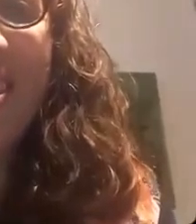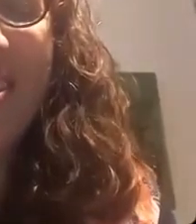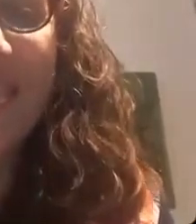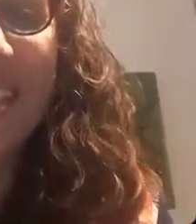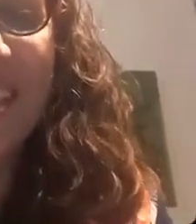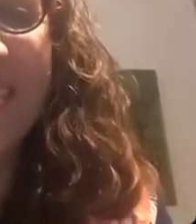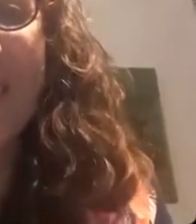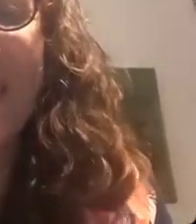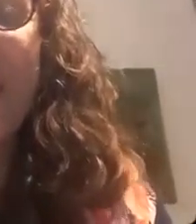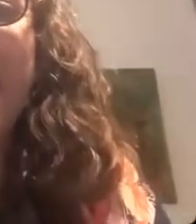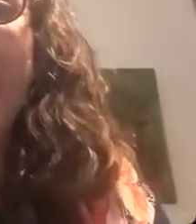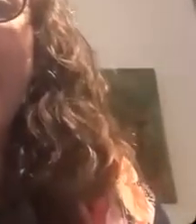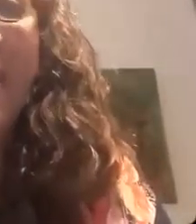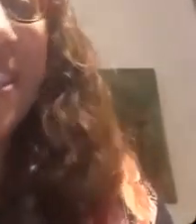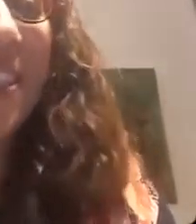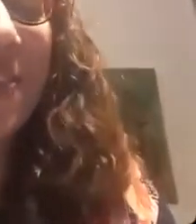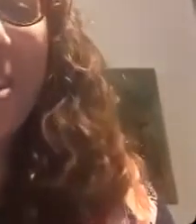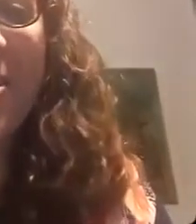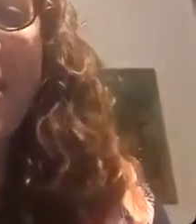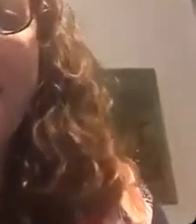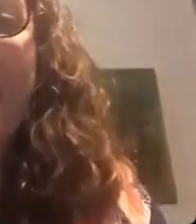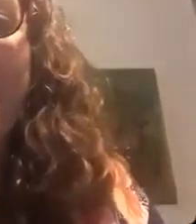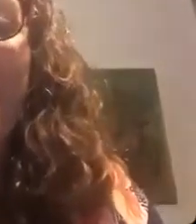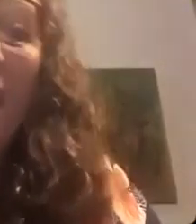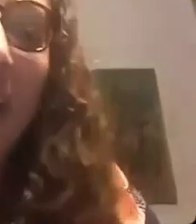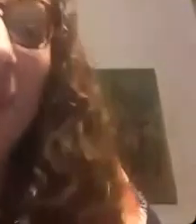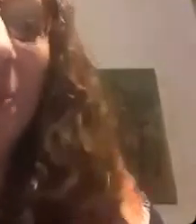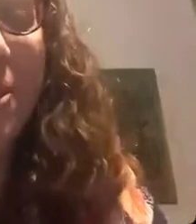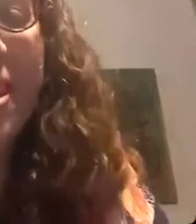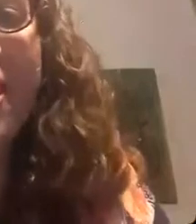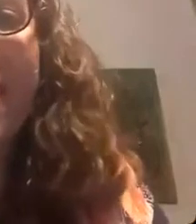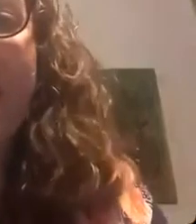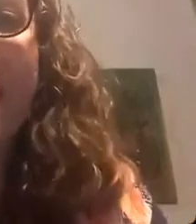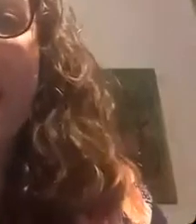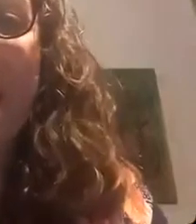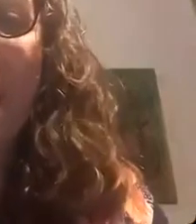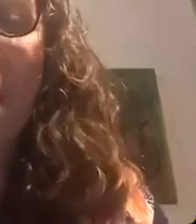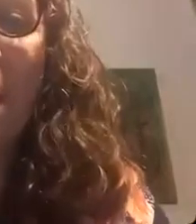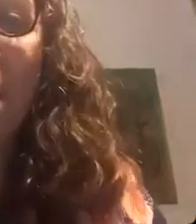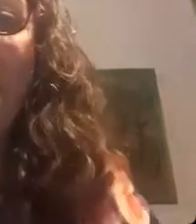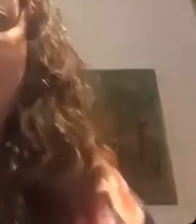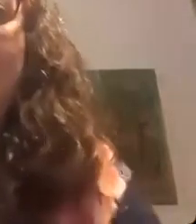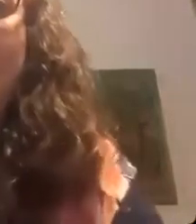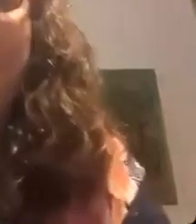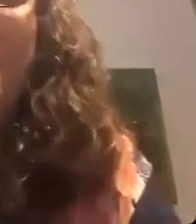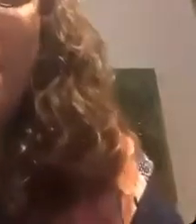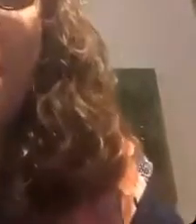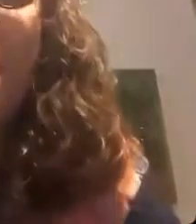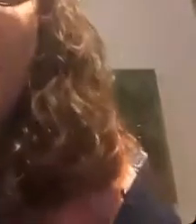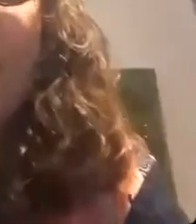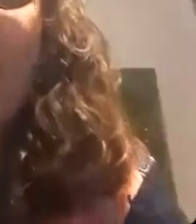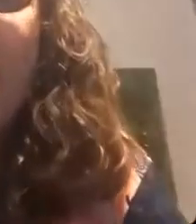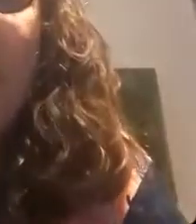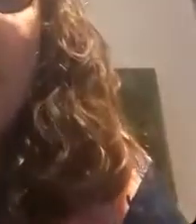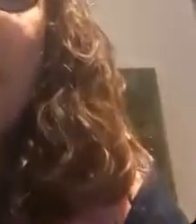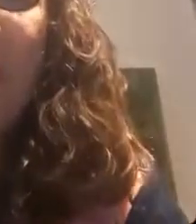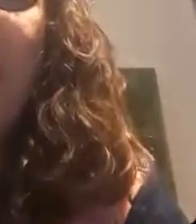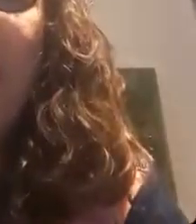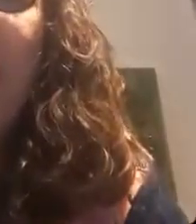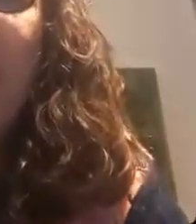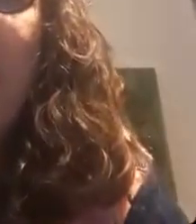Oi, Sofia. Oi, gente. Boa noite. Boa tarde, boa noite. Estou procurando só a Simone